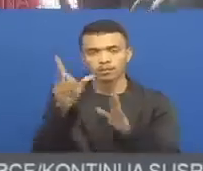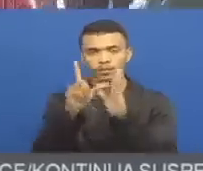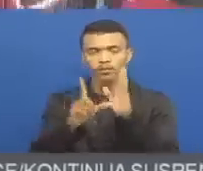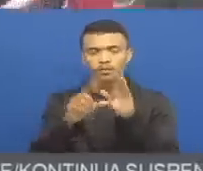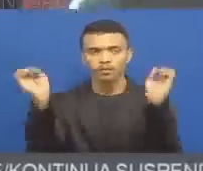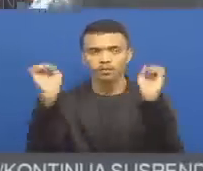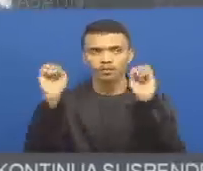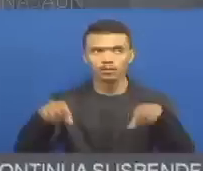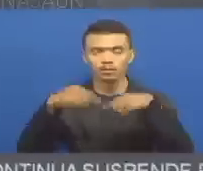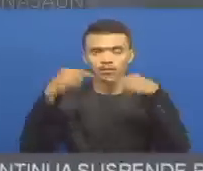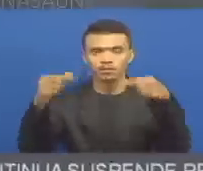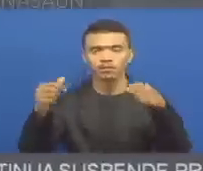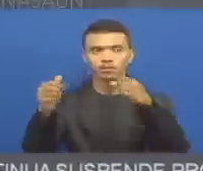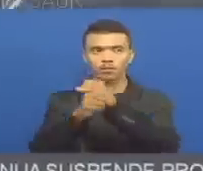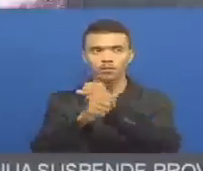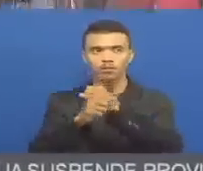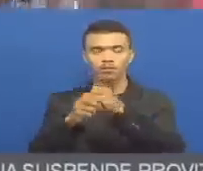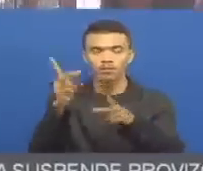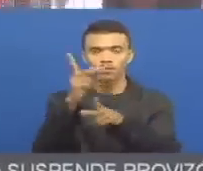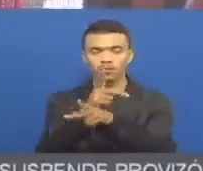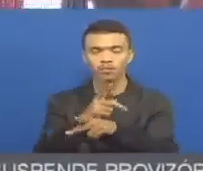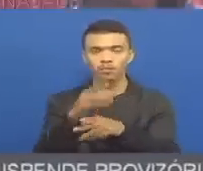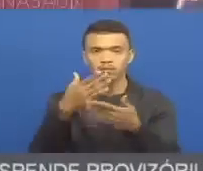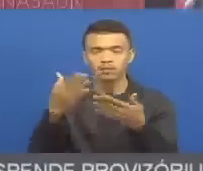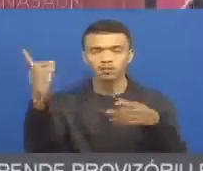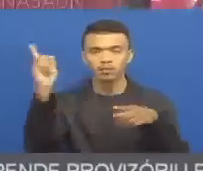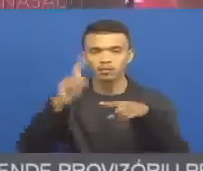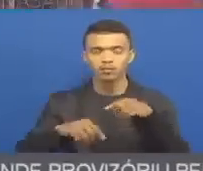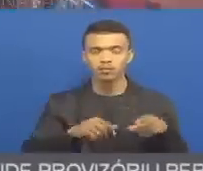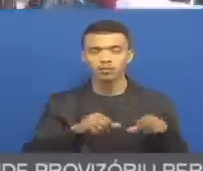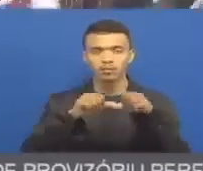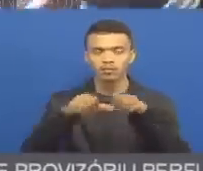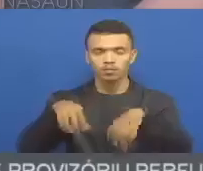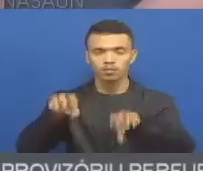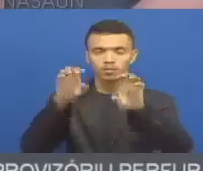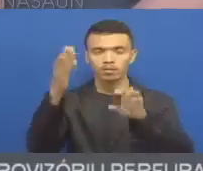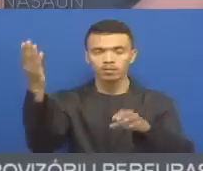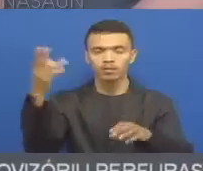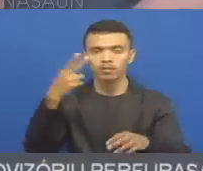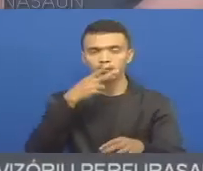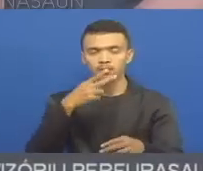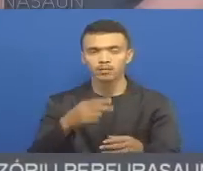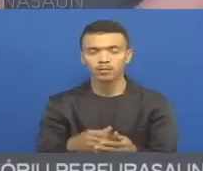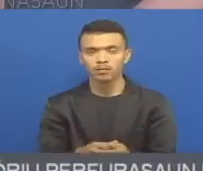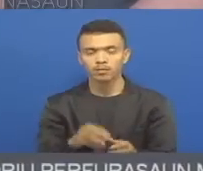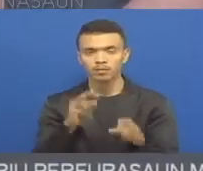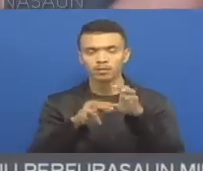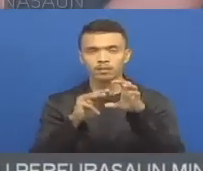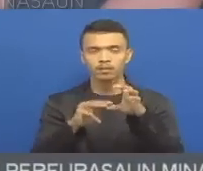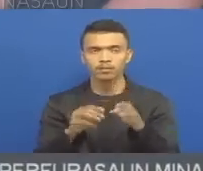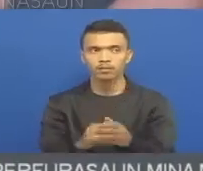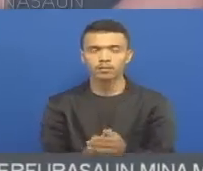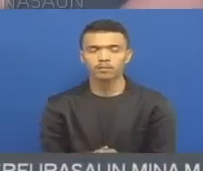nem a ação de vitahalo, né? A tu prevene, produto nem ela continua a comercializar no mercado. O que eu estou dizendo é que o negociante